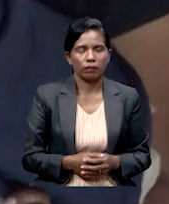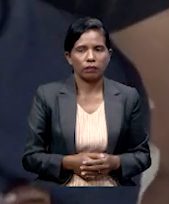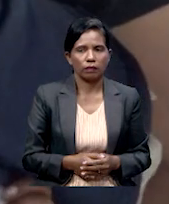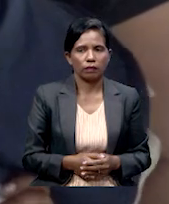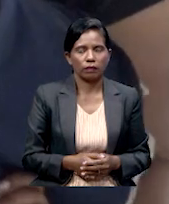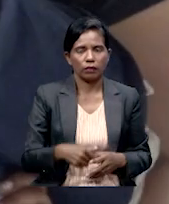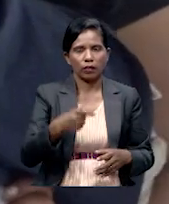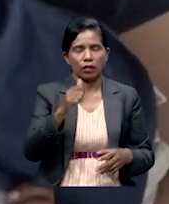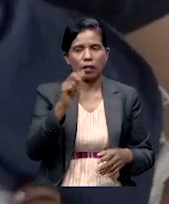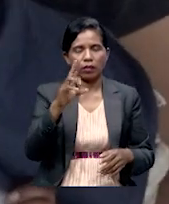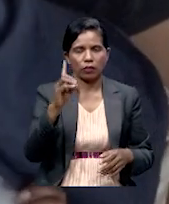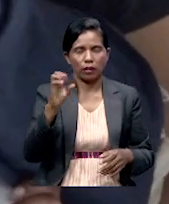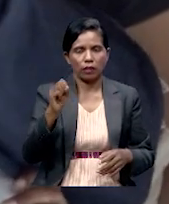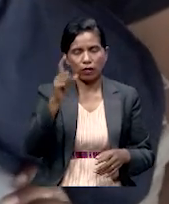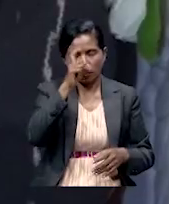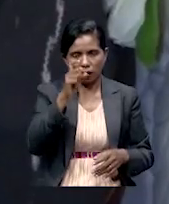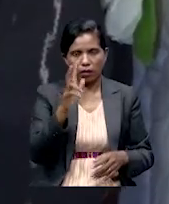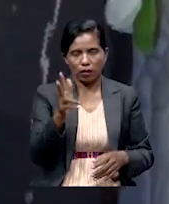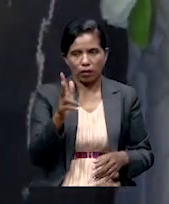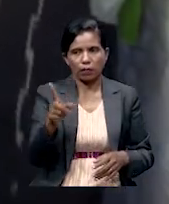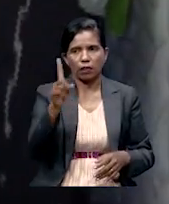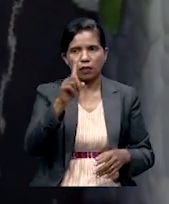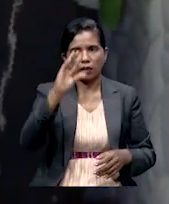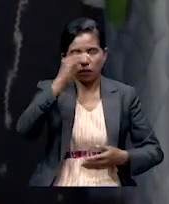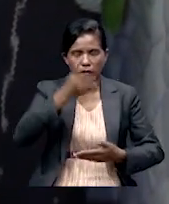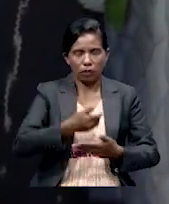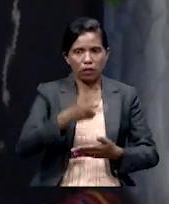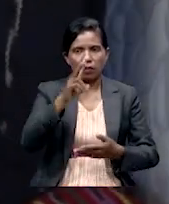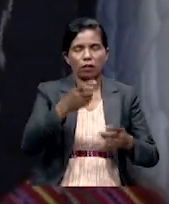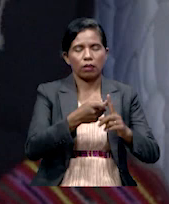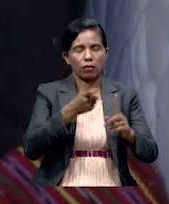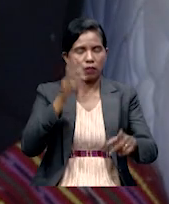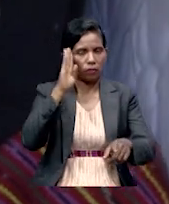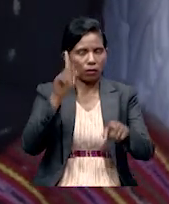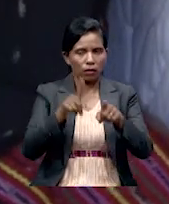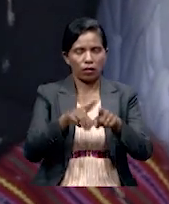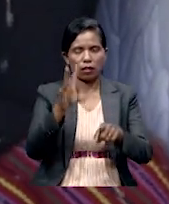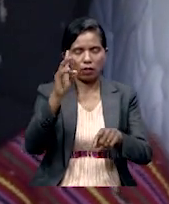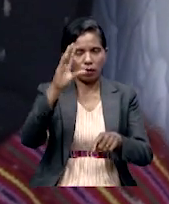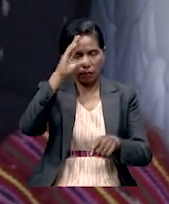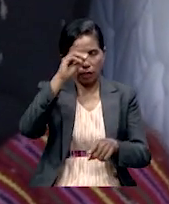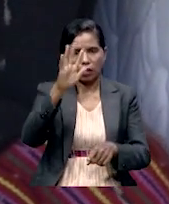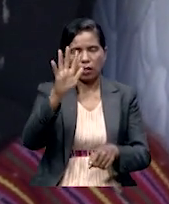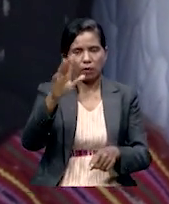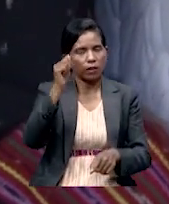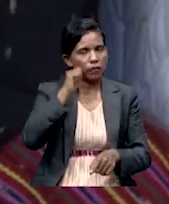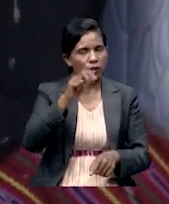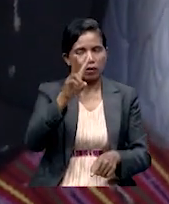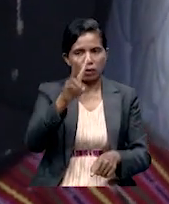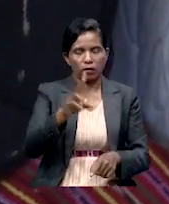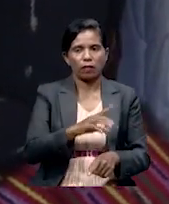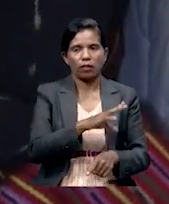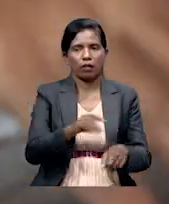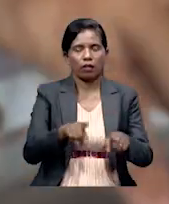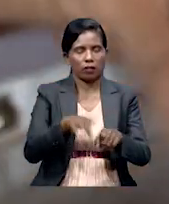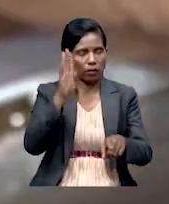Gaudêncio Filipe da Silva hui dari to nunu resing ida o andarua kusim ngawali neng hitu mane lima no feturua mate biang nudar